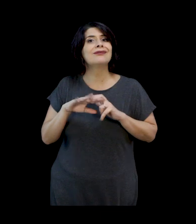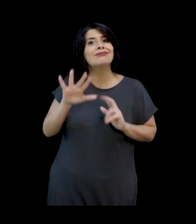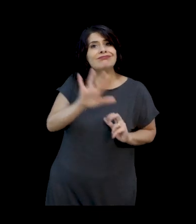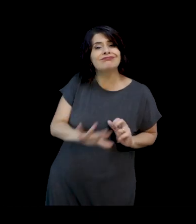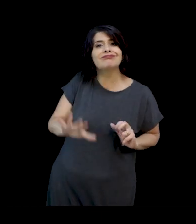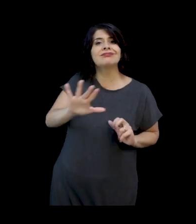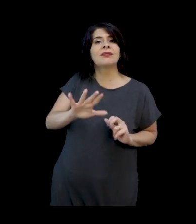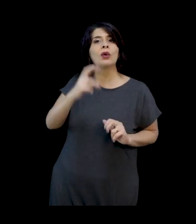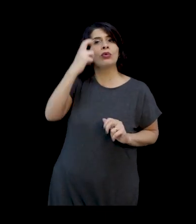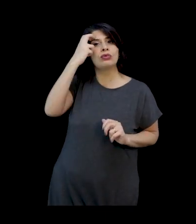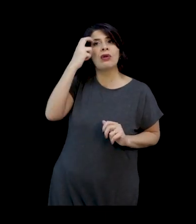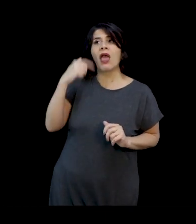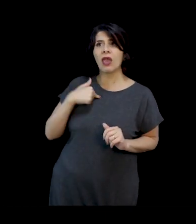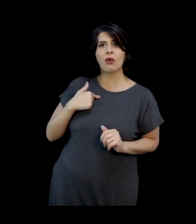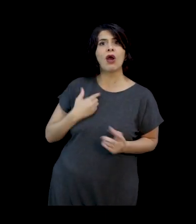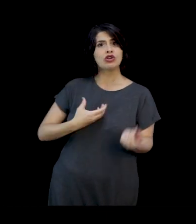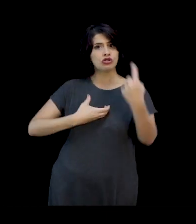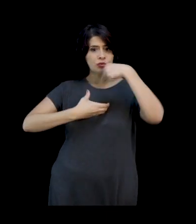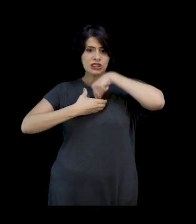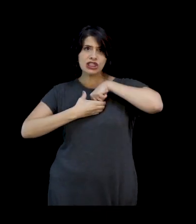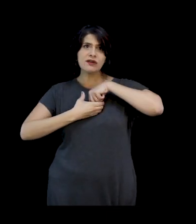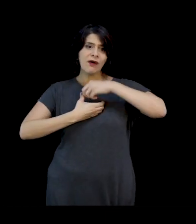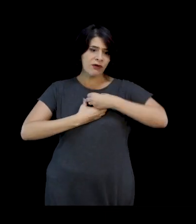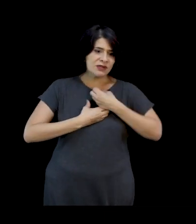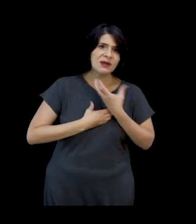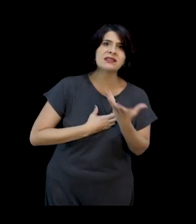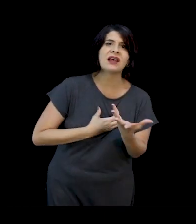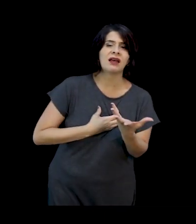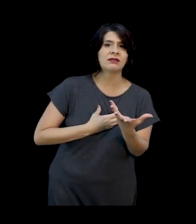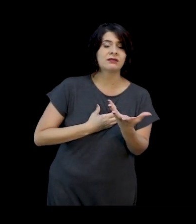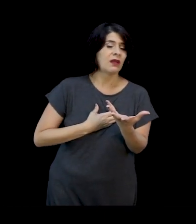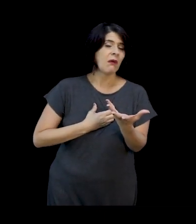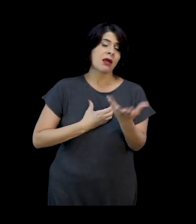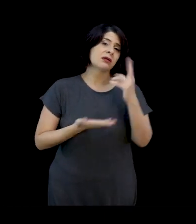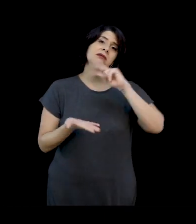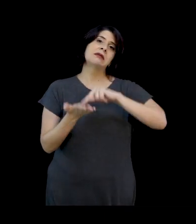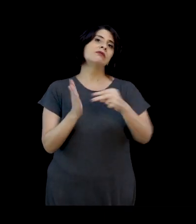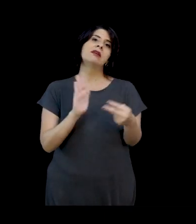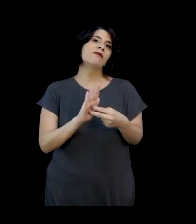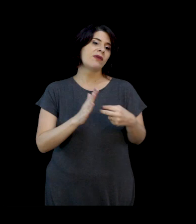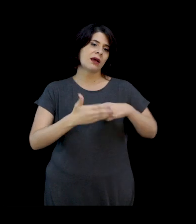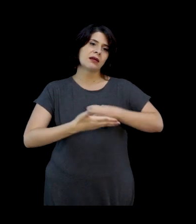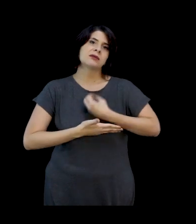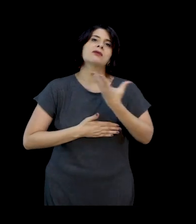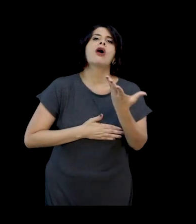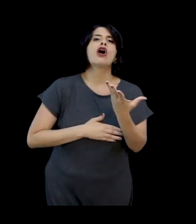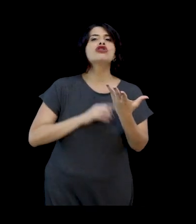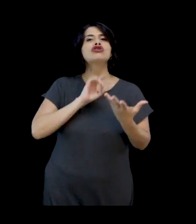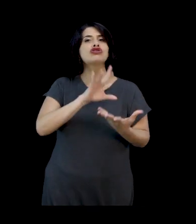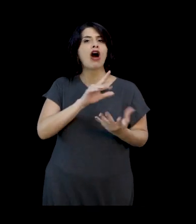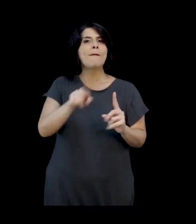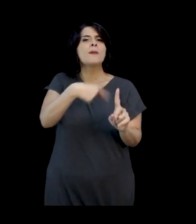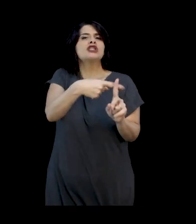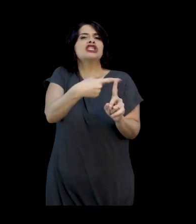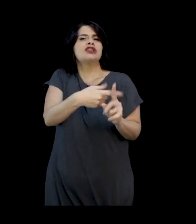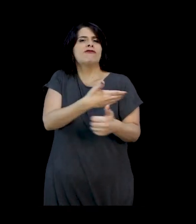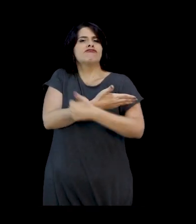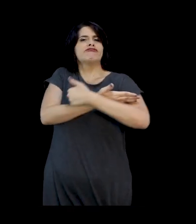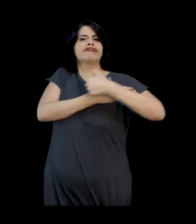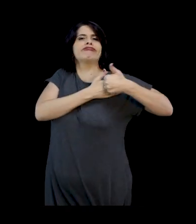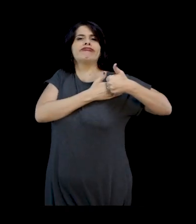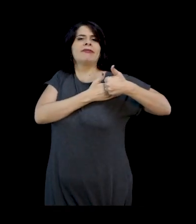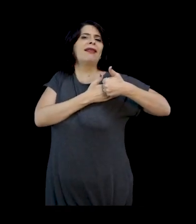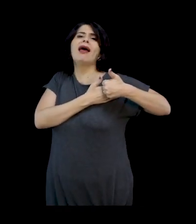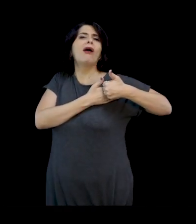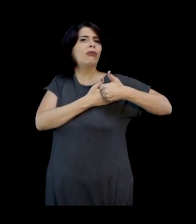uma dimensão, de uma subjetividade que se expressa, mas que não necessariamente esse